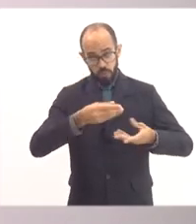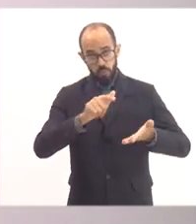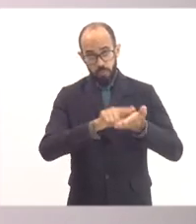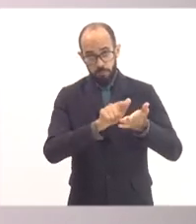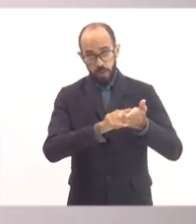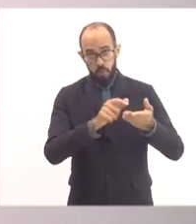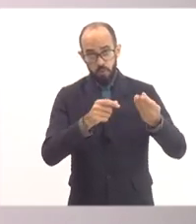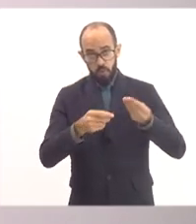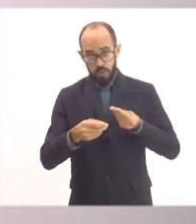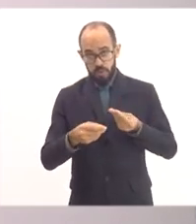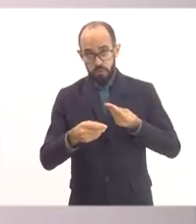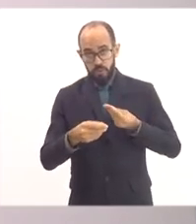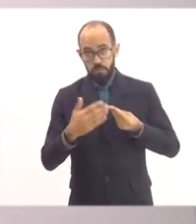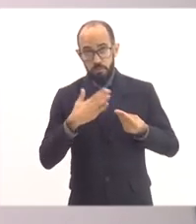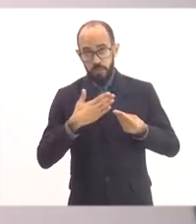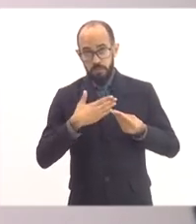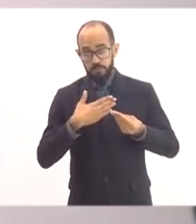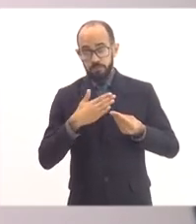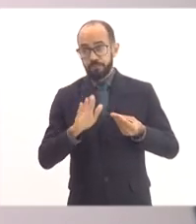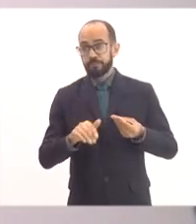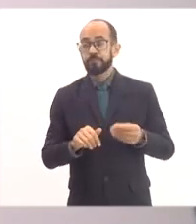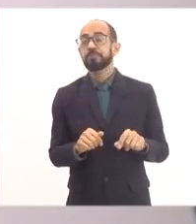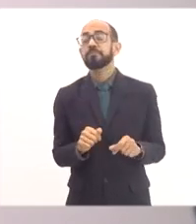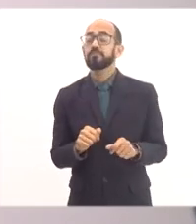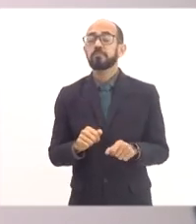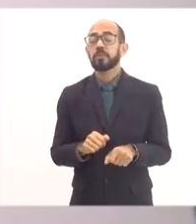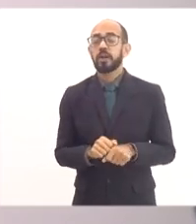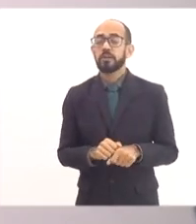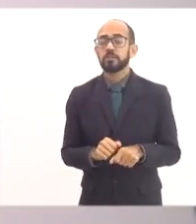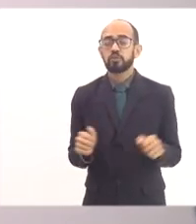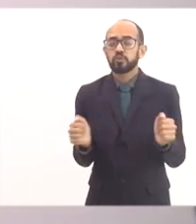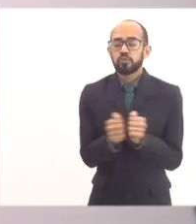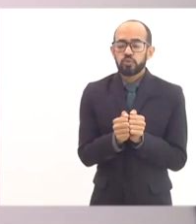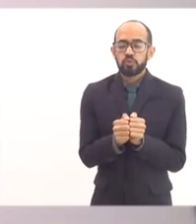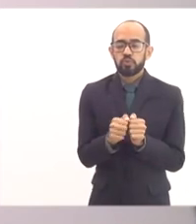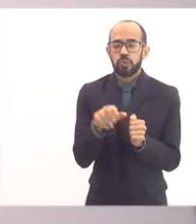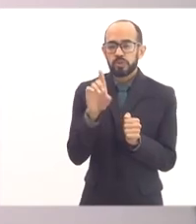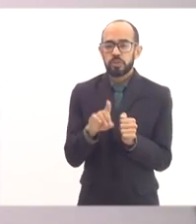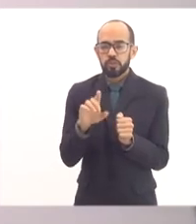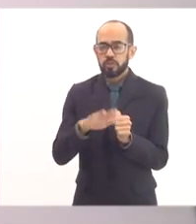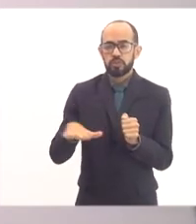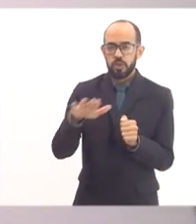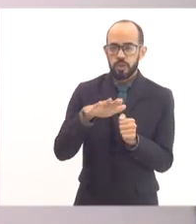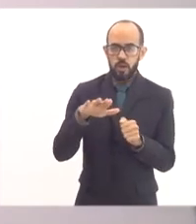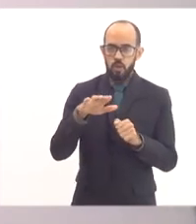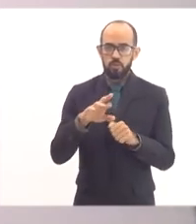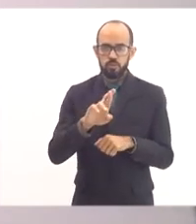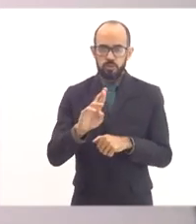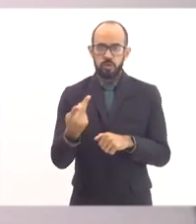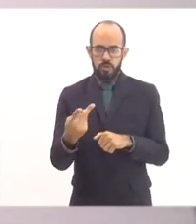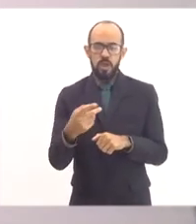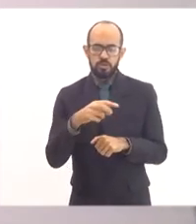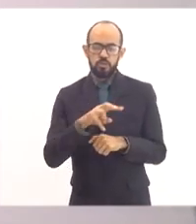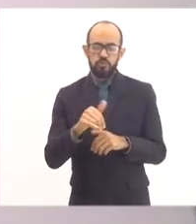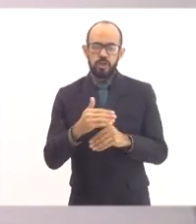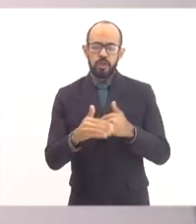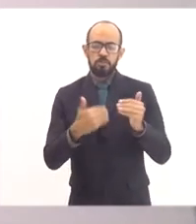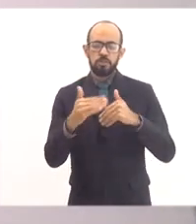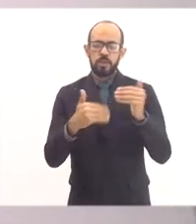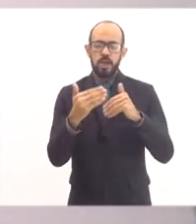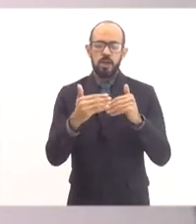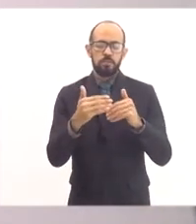eu estou na subchefia administrativa com esse trabalho, junto com a diretoria-geral de pessoal, e nós vamos caminhar nesse sentido para que nós